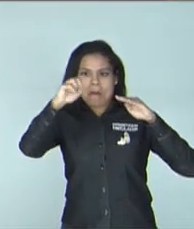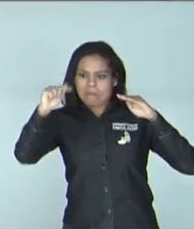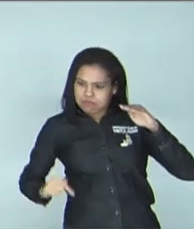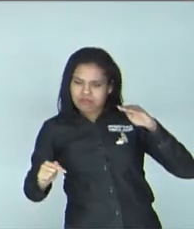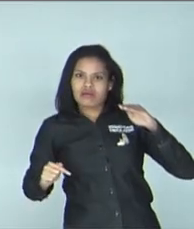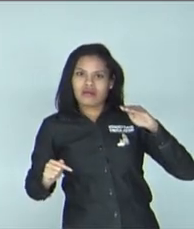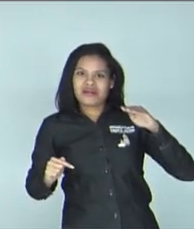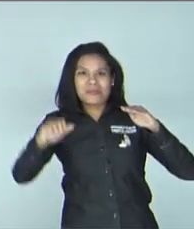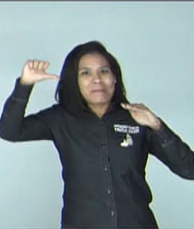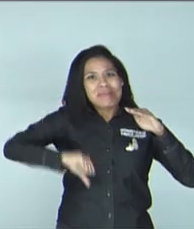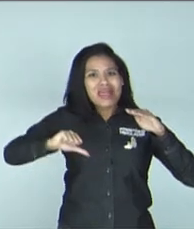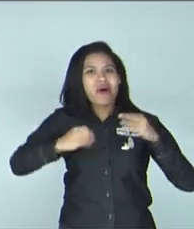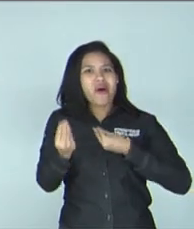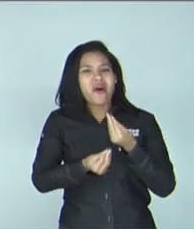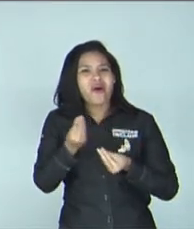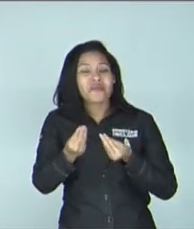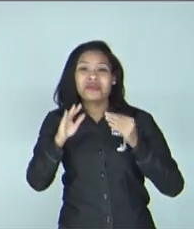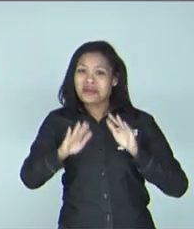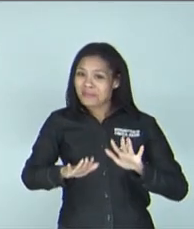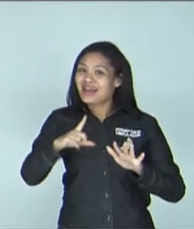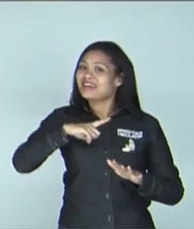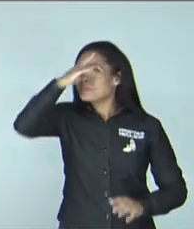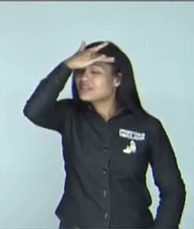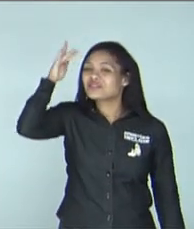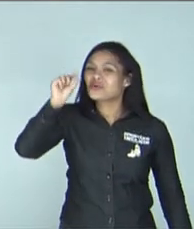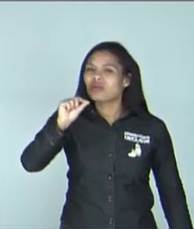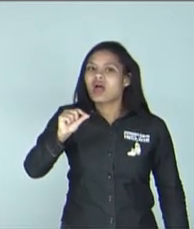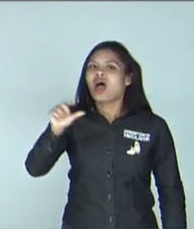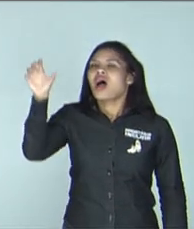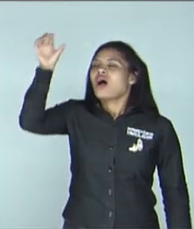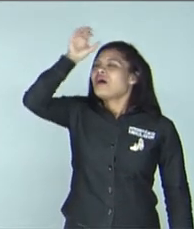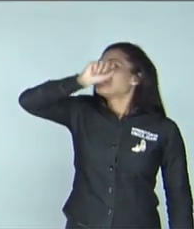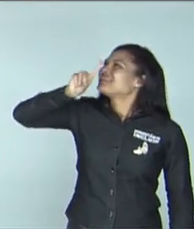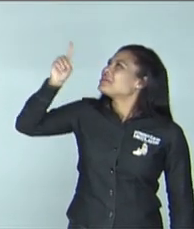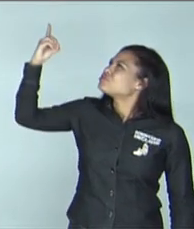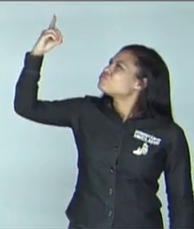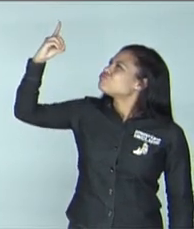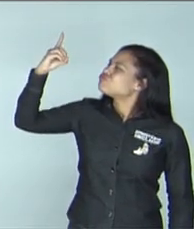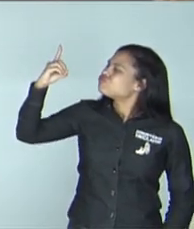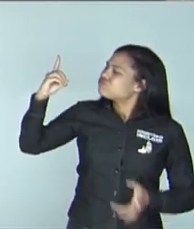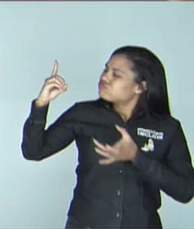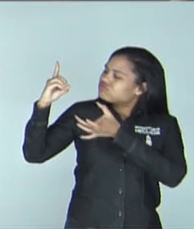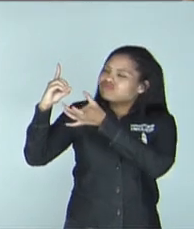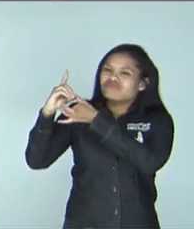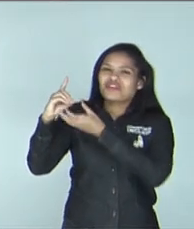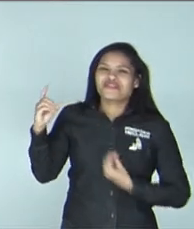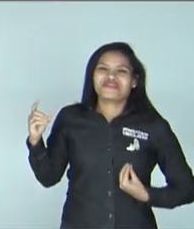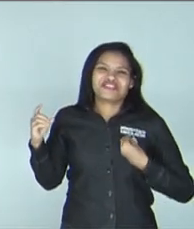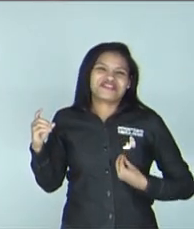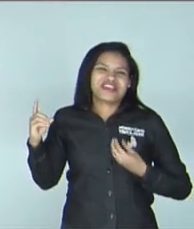mas tem gente que aprender onde estava o dedo de deus ó e vai viver para deus